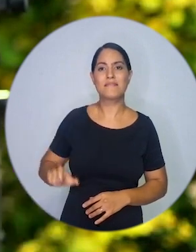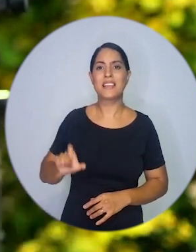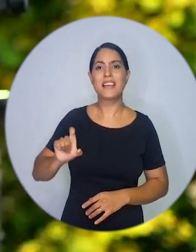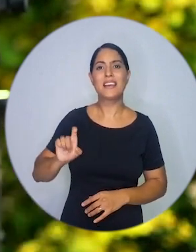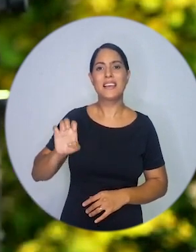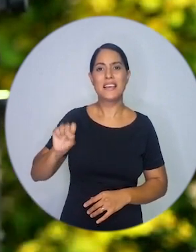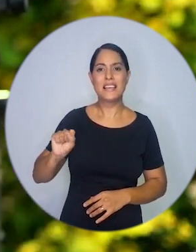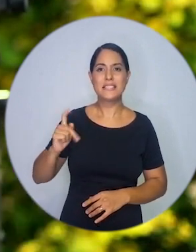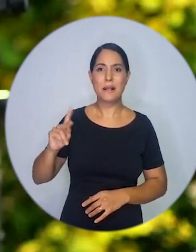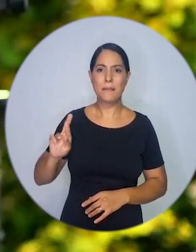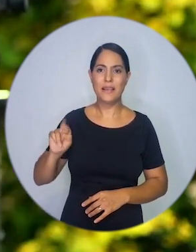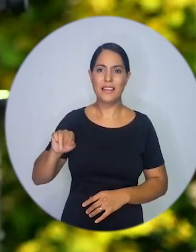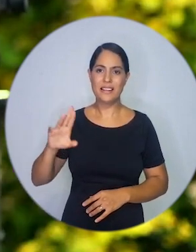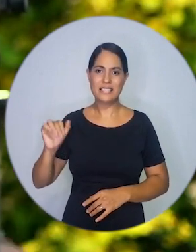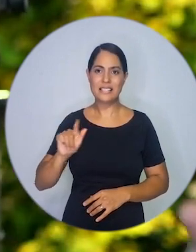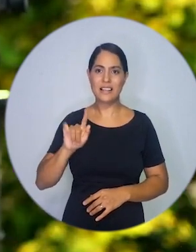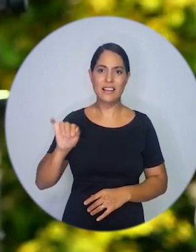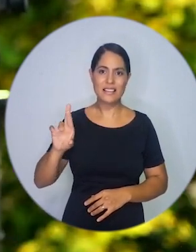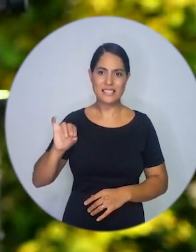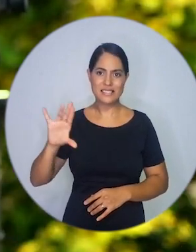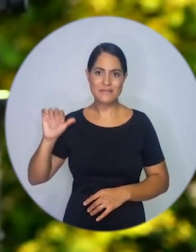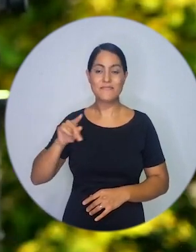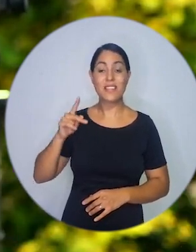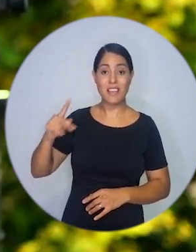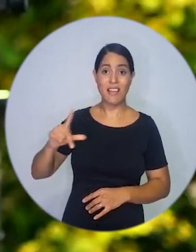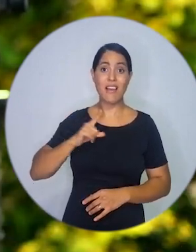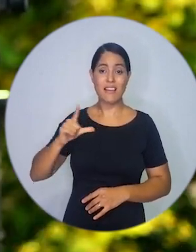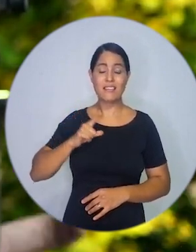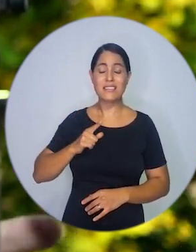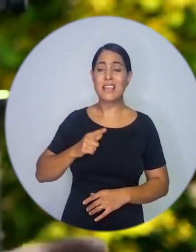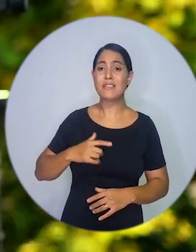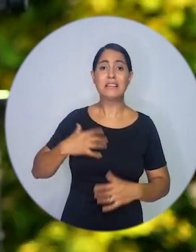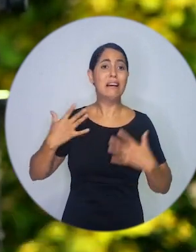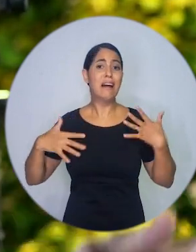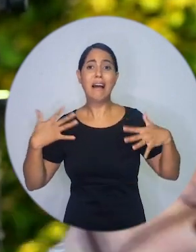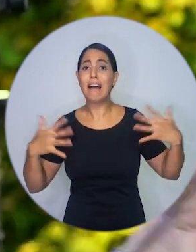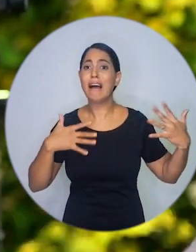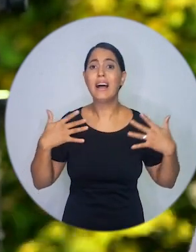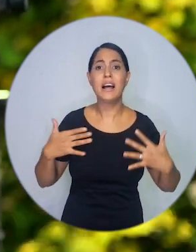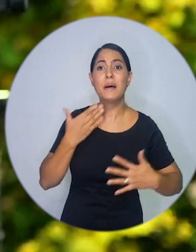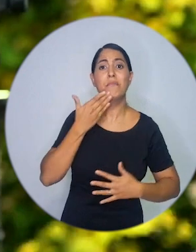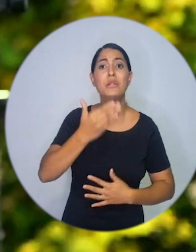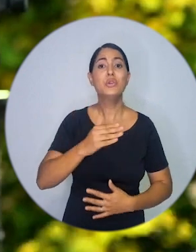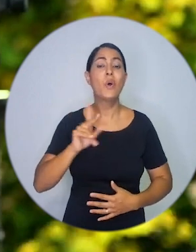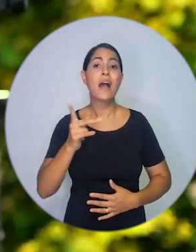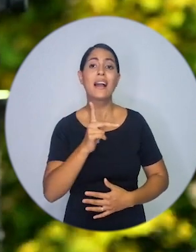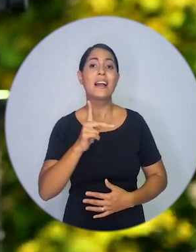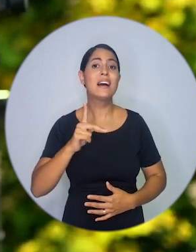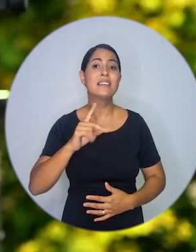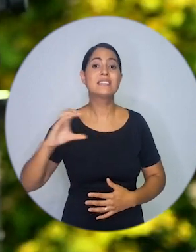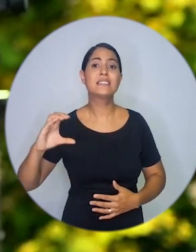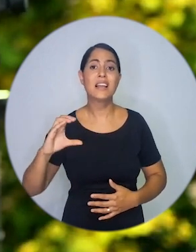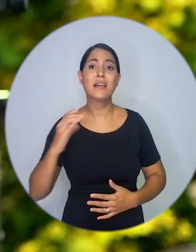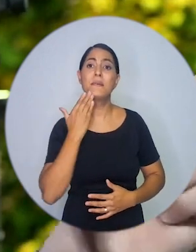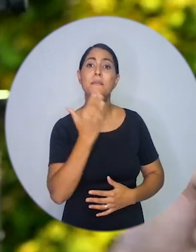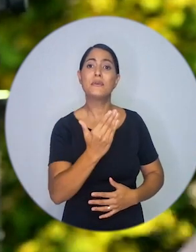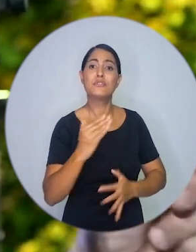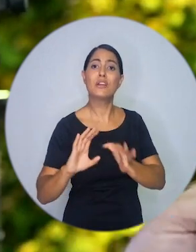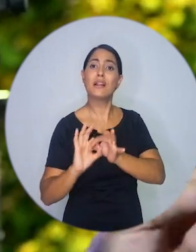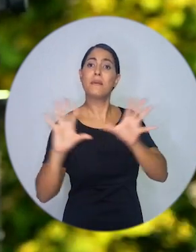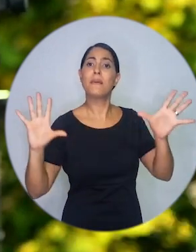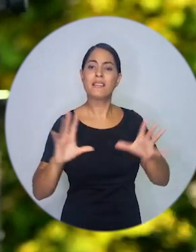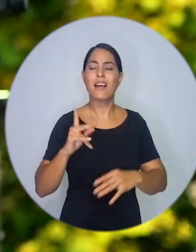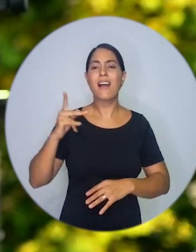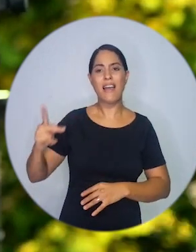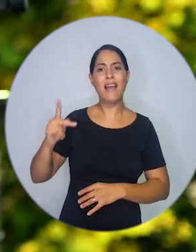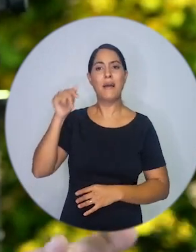Esperança, que no ato de desespero redigiu uma peça que é um HC, lutando por liberdade, e é a